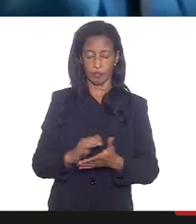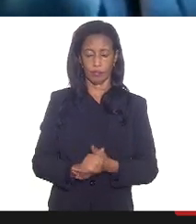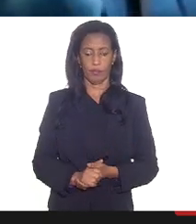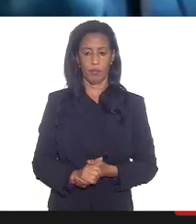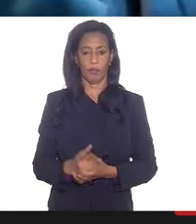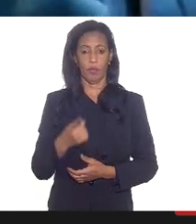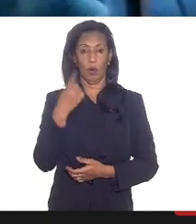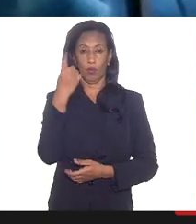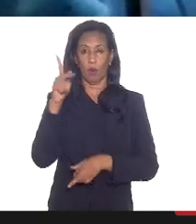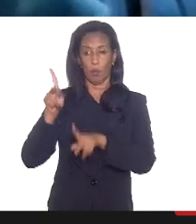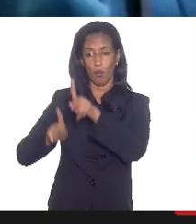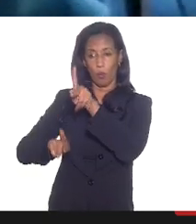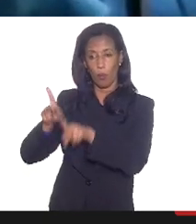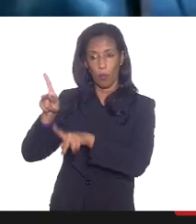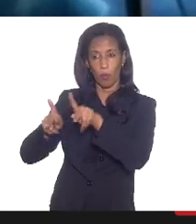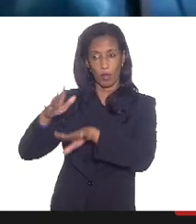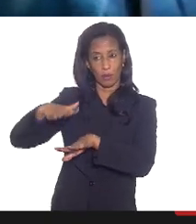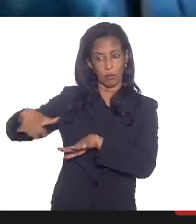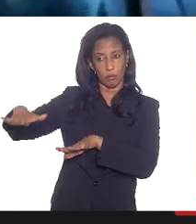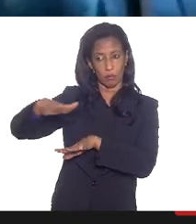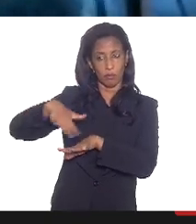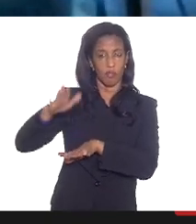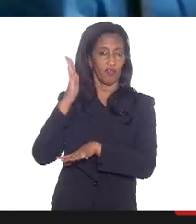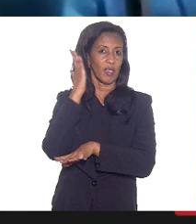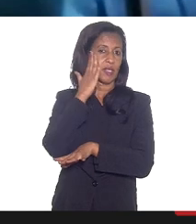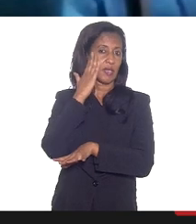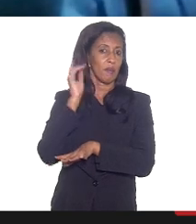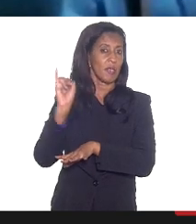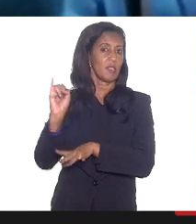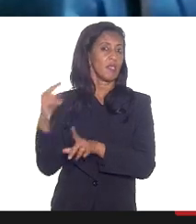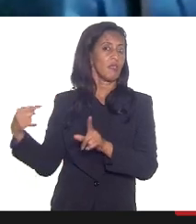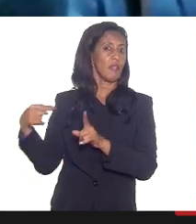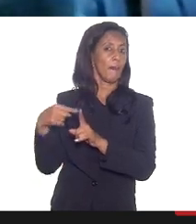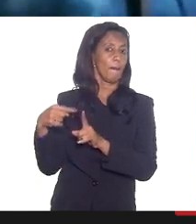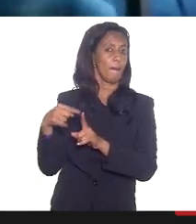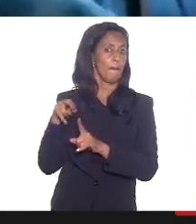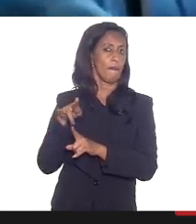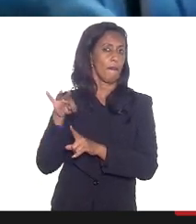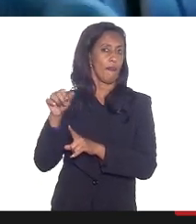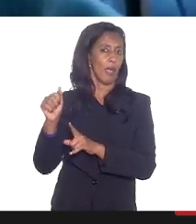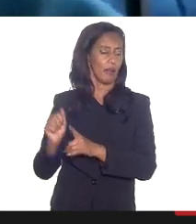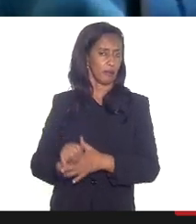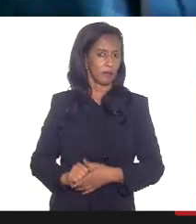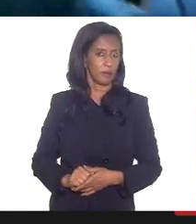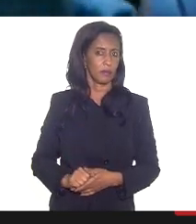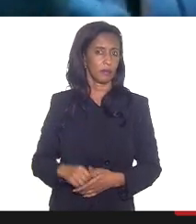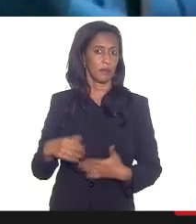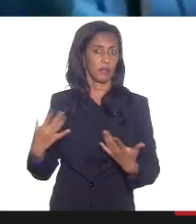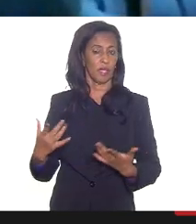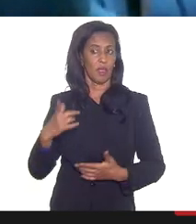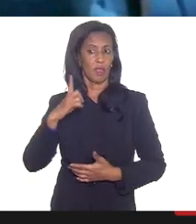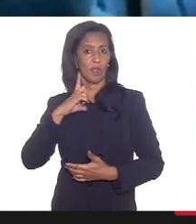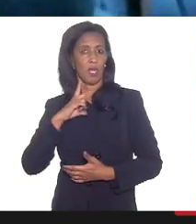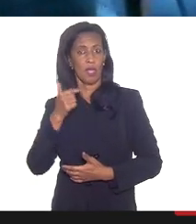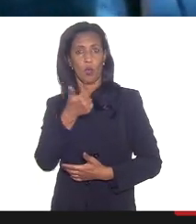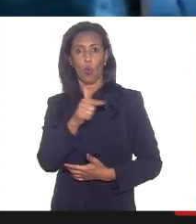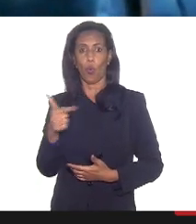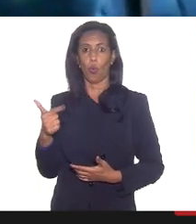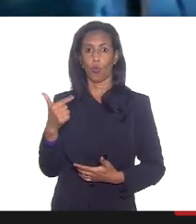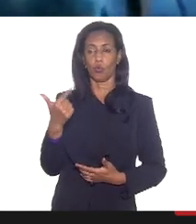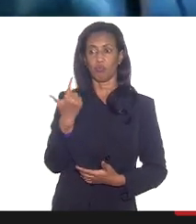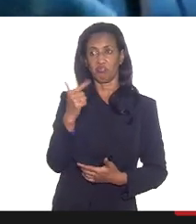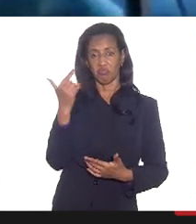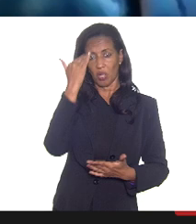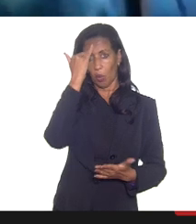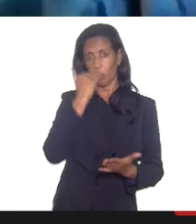como a população vai saber se essas metas estão ou não estão sendo